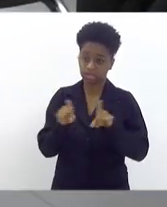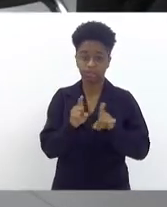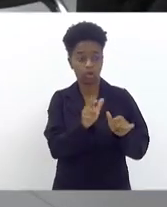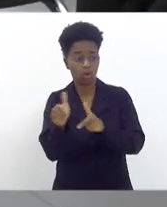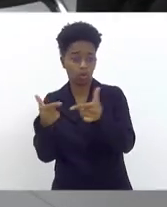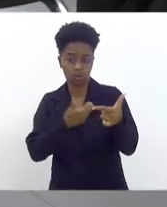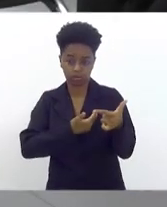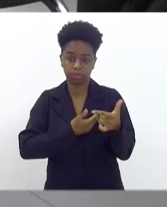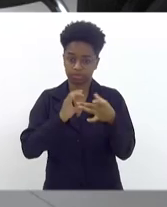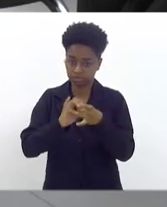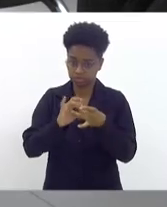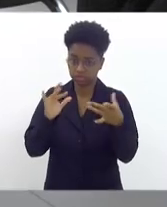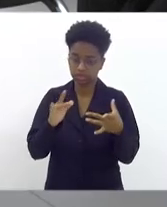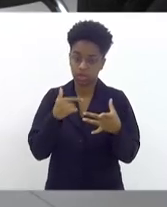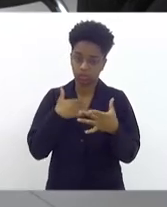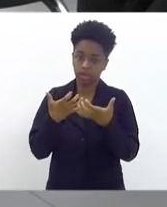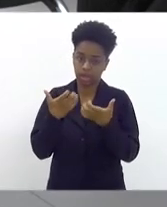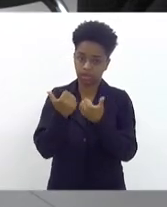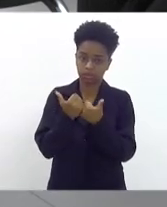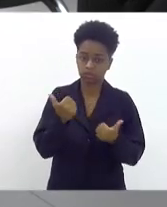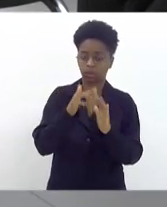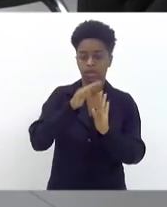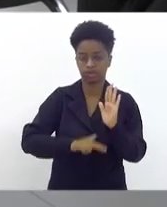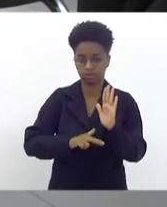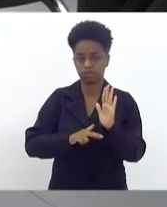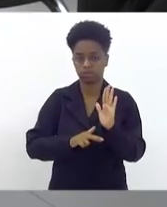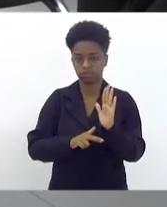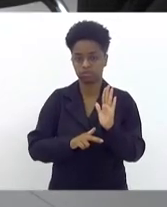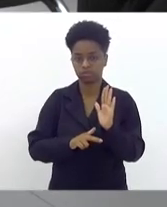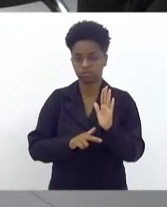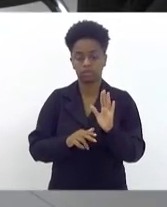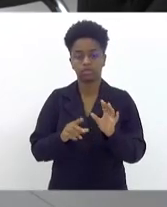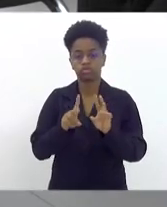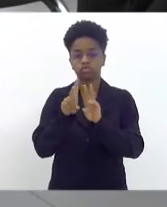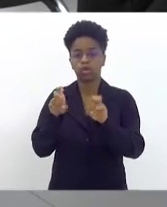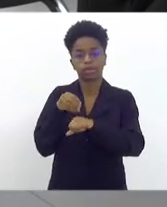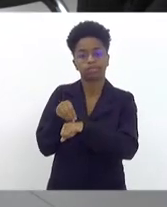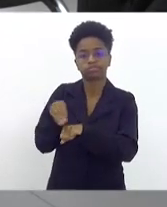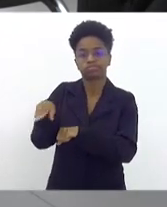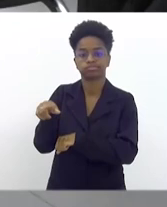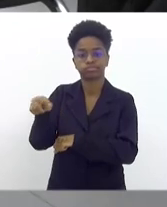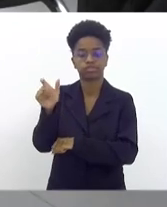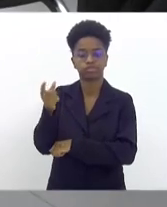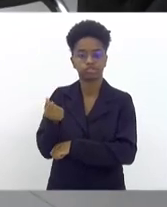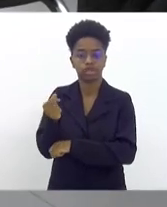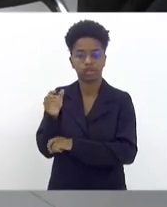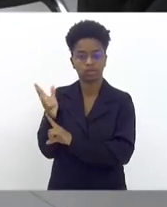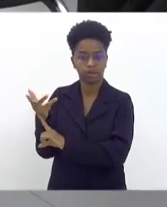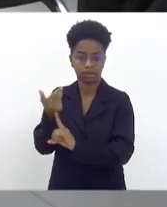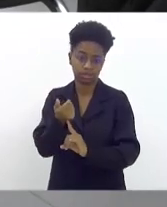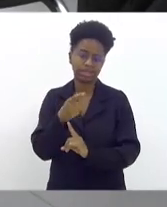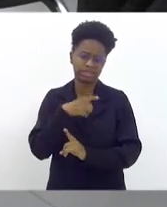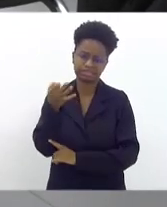colegas permitirem, eu gostaria de ser o subrelator com relação a essa questão dos repasses para os artistas, e pode ter certeza que